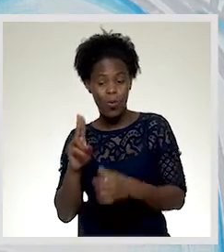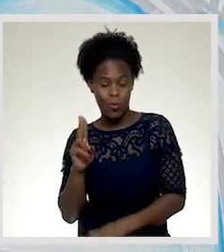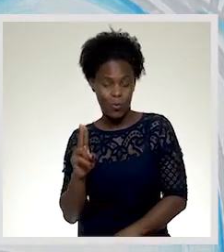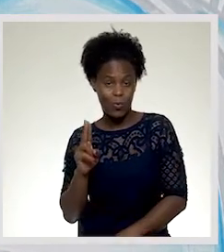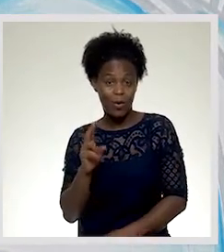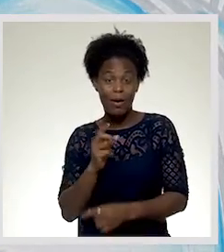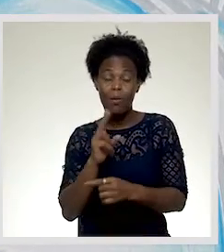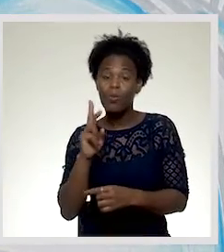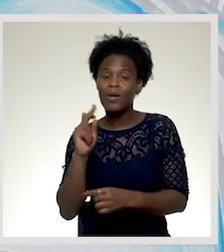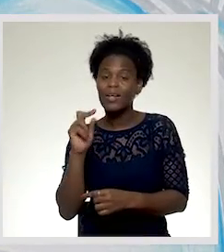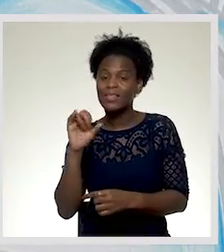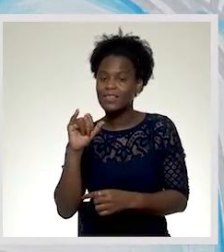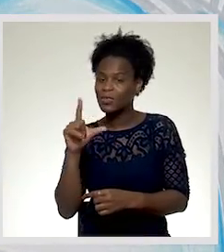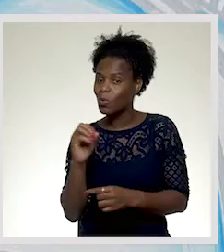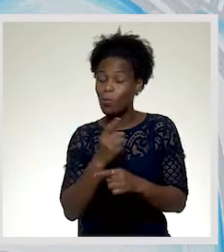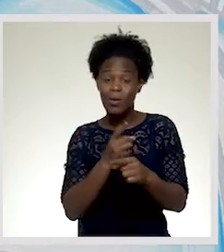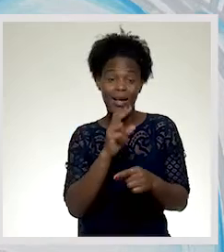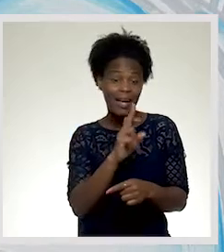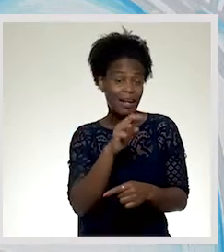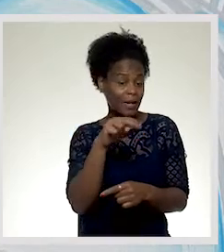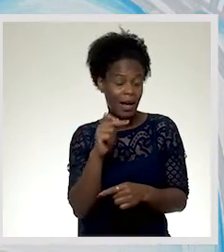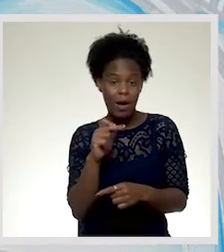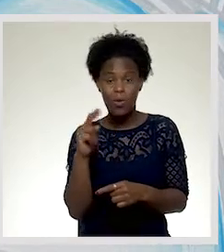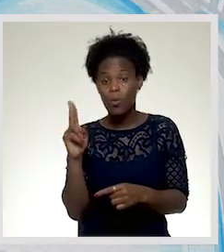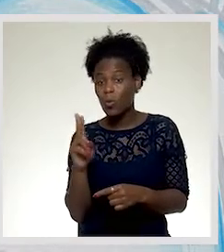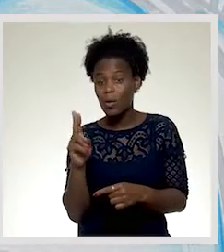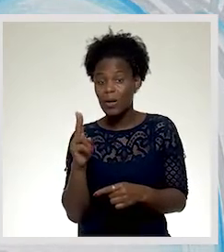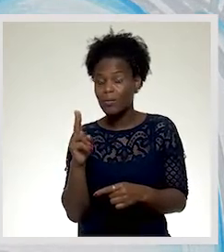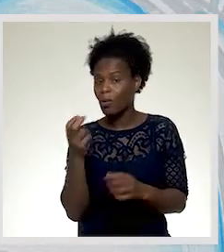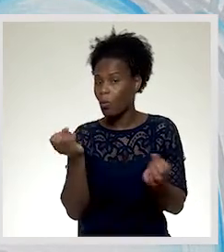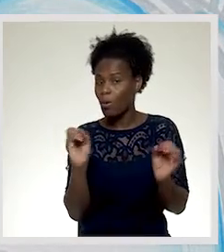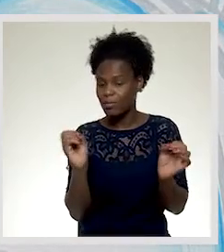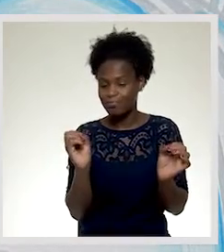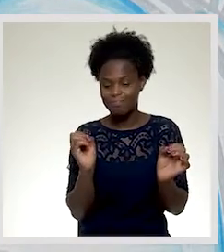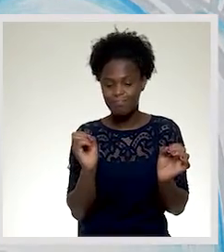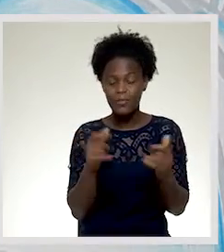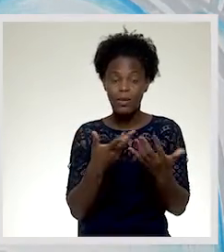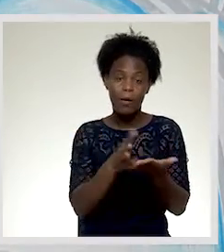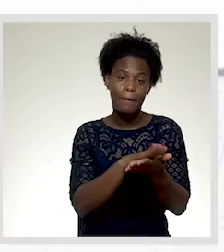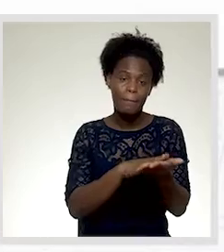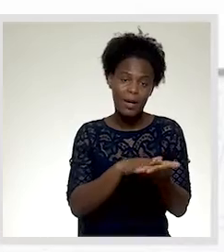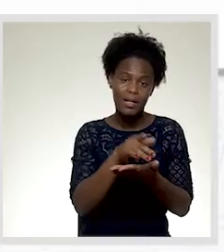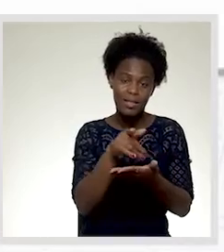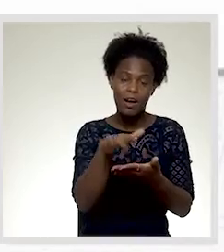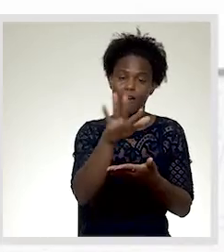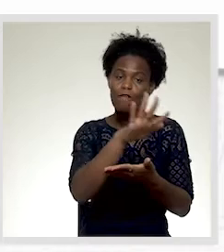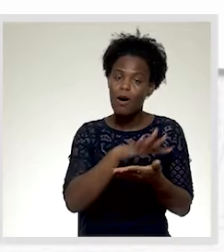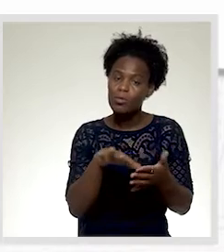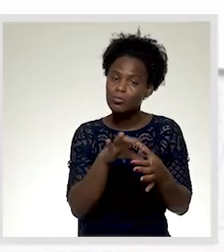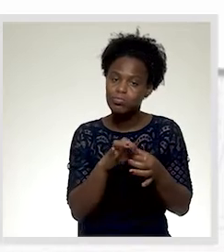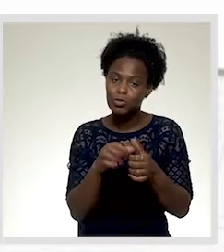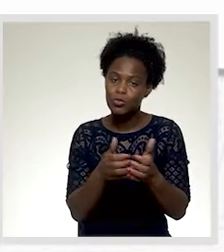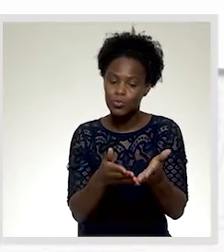liga-se com o uracilo, porque no RNA nós não temos uracilo. Agora, essas bases